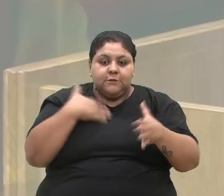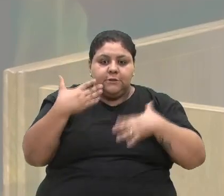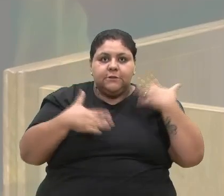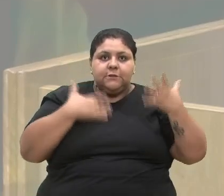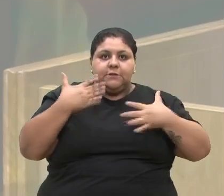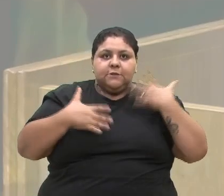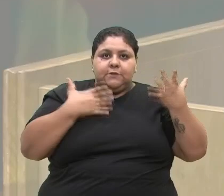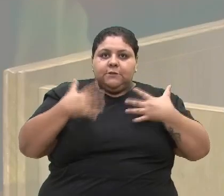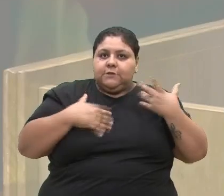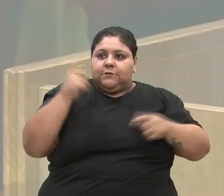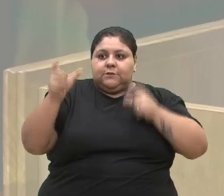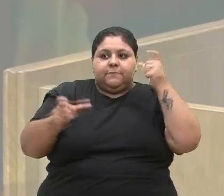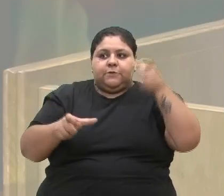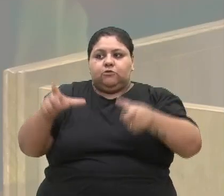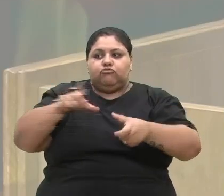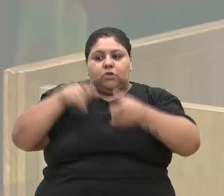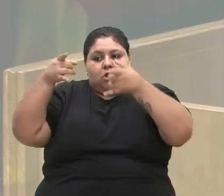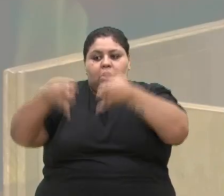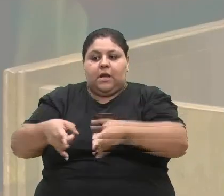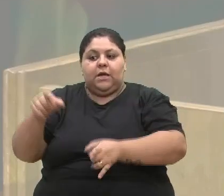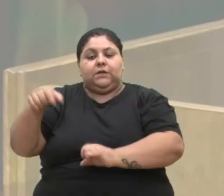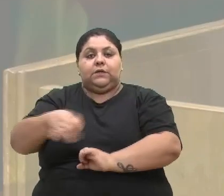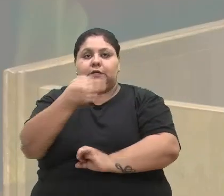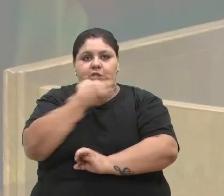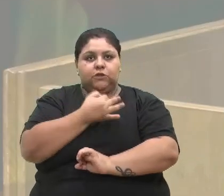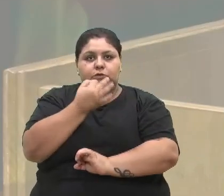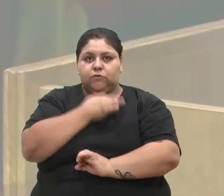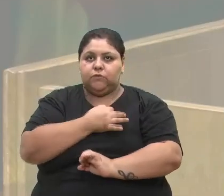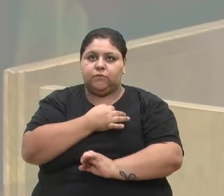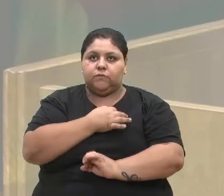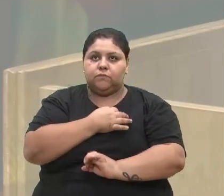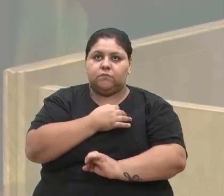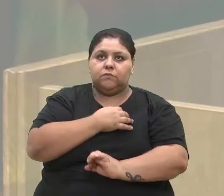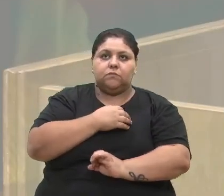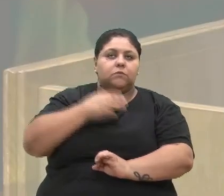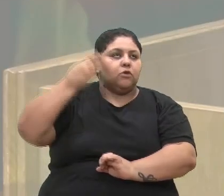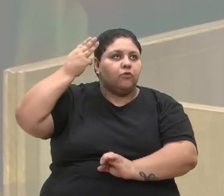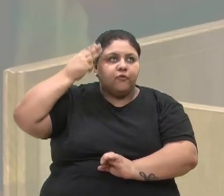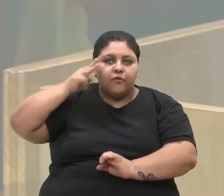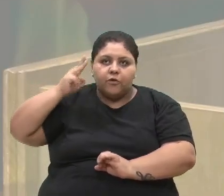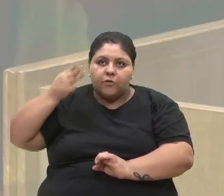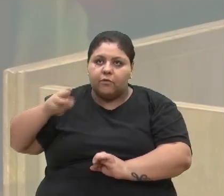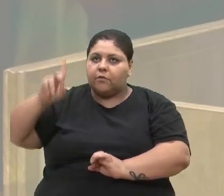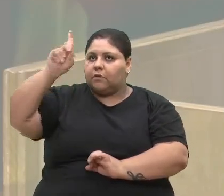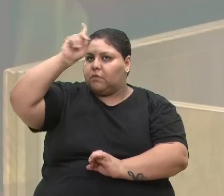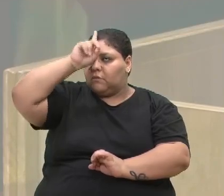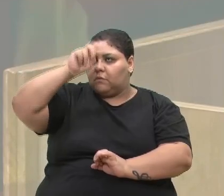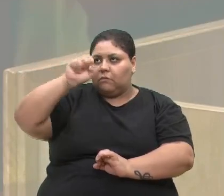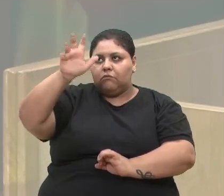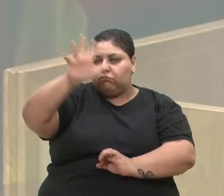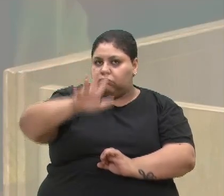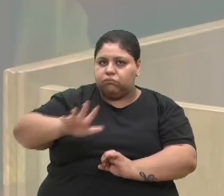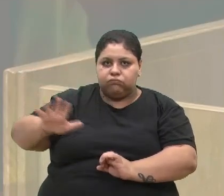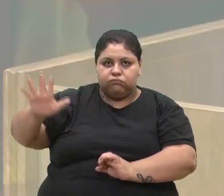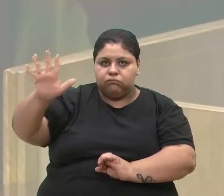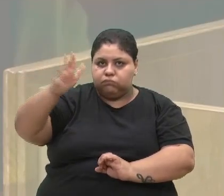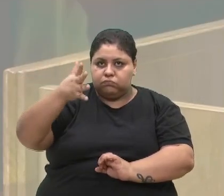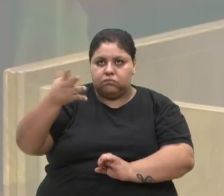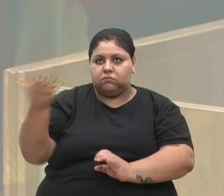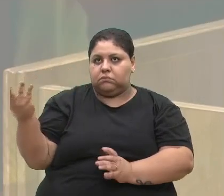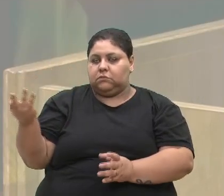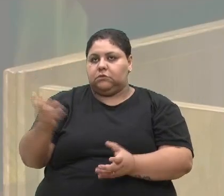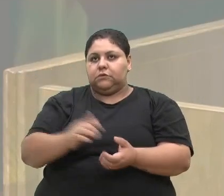as pessoas não têm leito no nosso município de Caxias do Sul, tanto no Hospital Viamos, tanto no Hospital Geral e tanto no Hospital